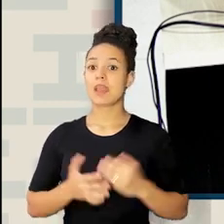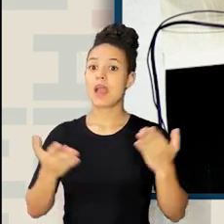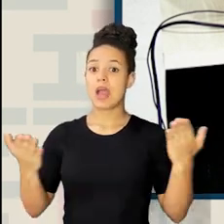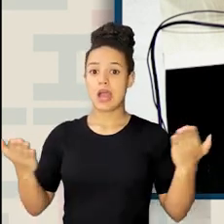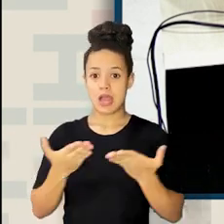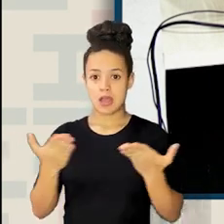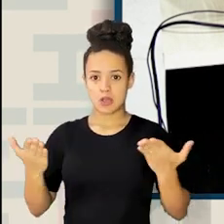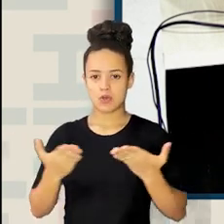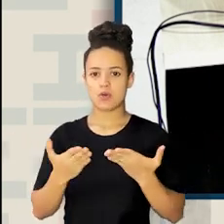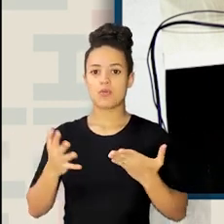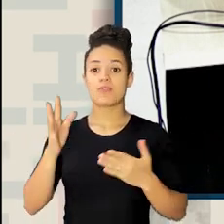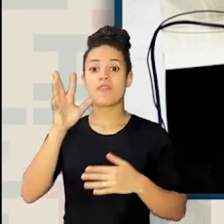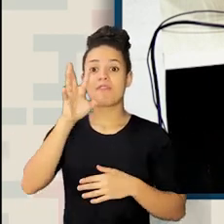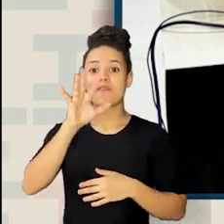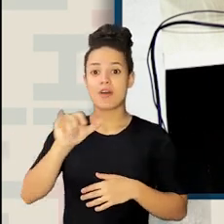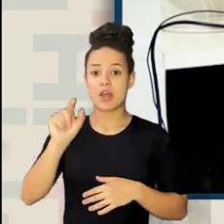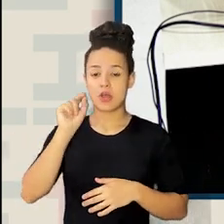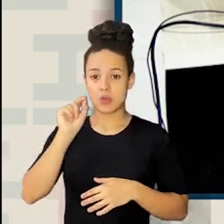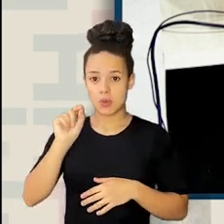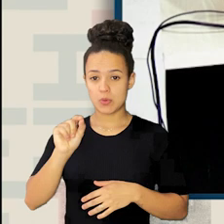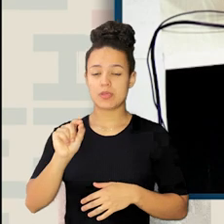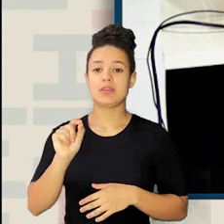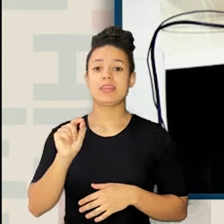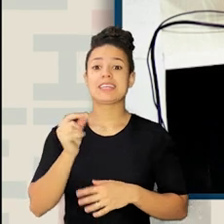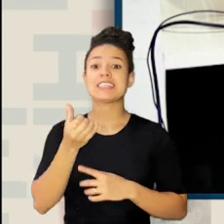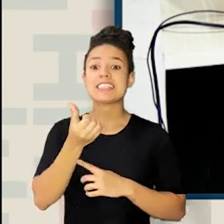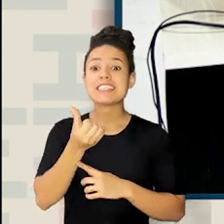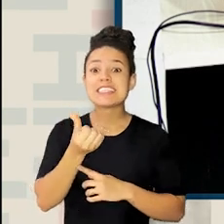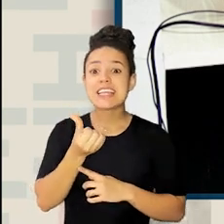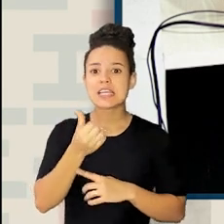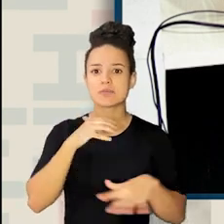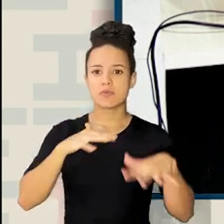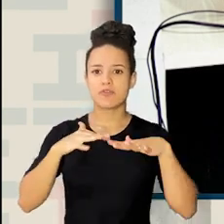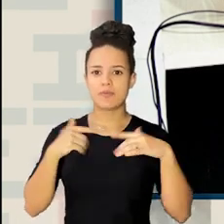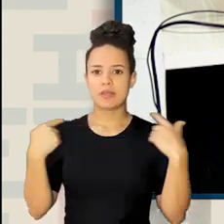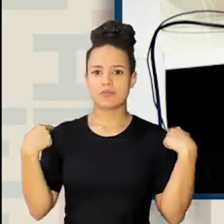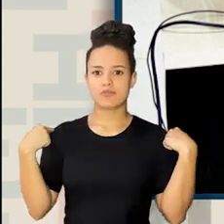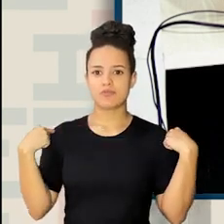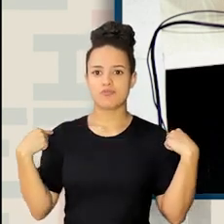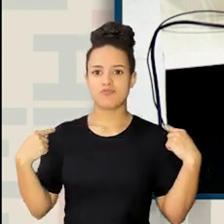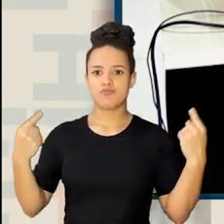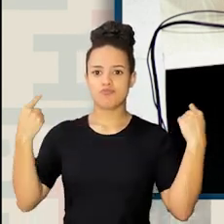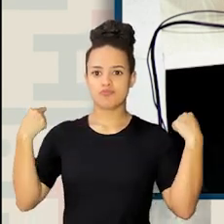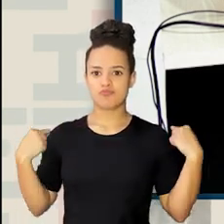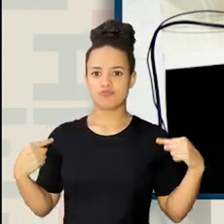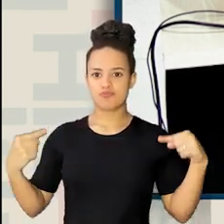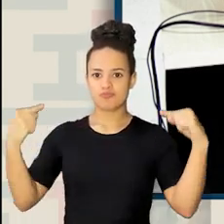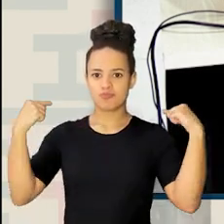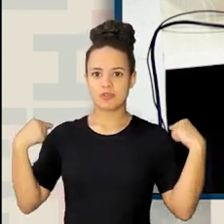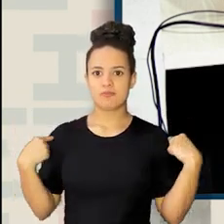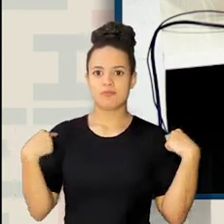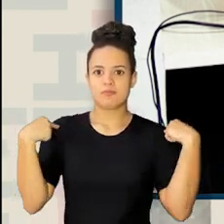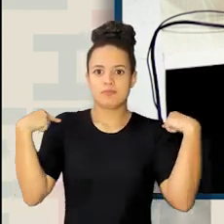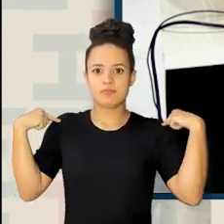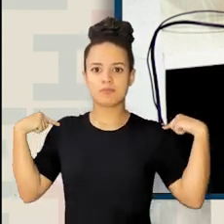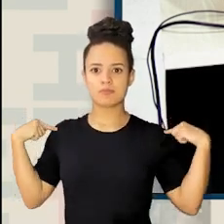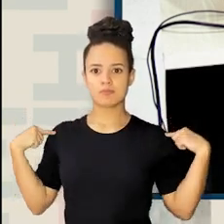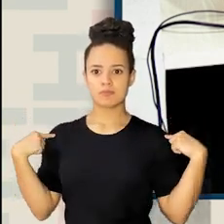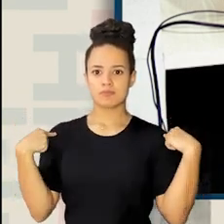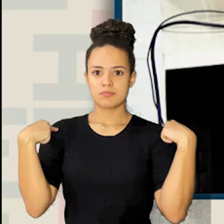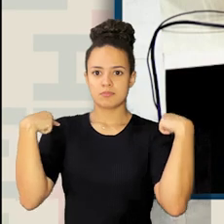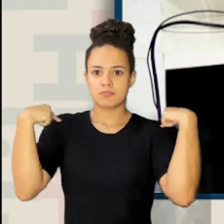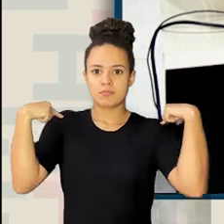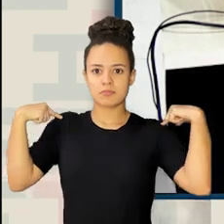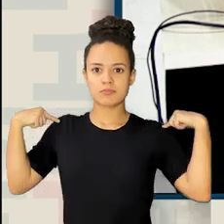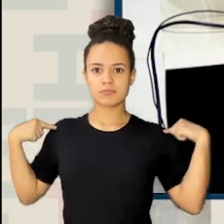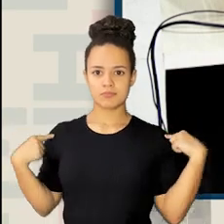Agora vamos fazer 6 voltinhas nos nossos ombros, no movimento de rotação assim, de frente para trás, tá